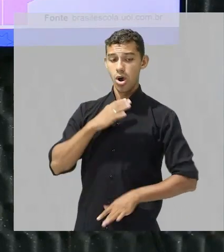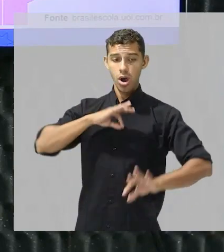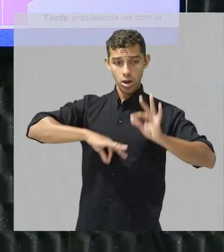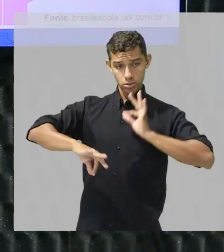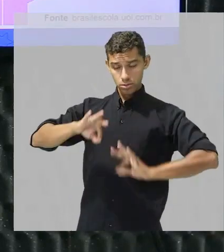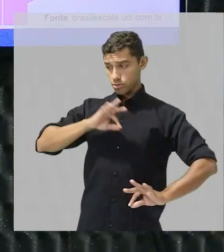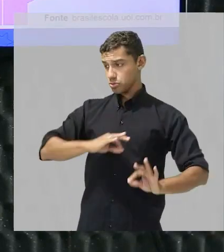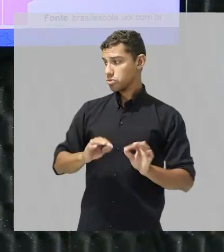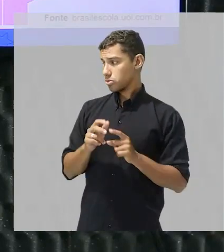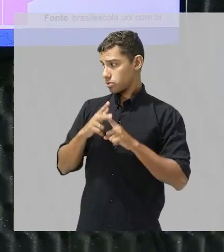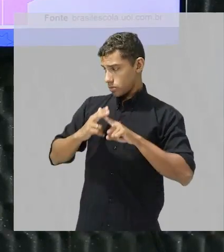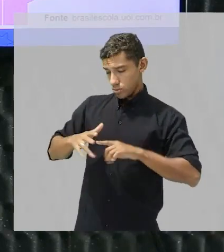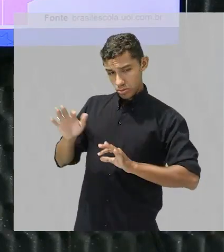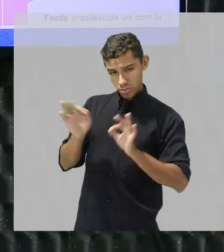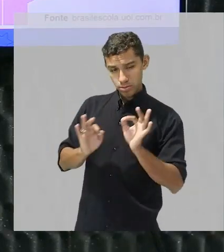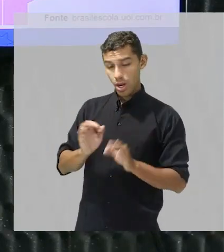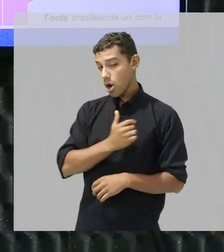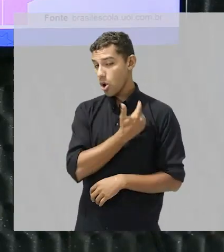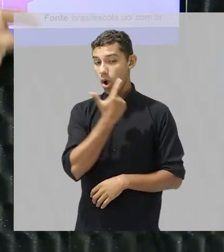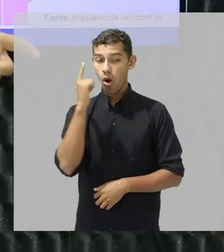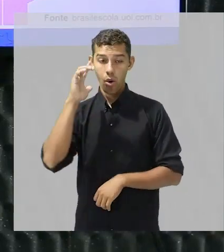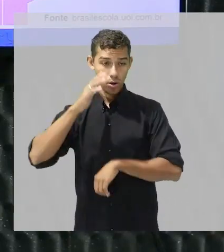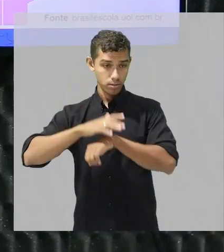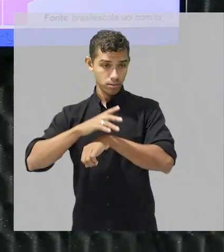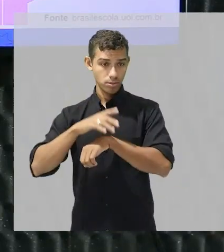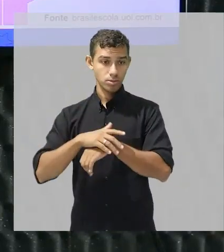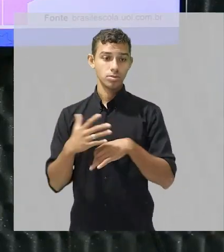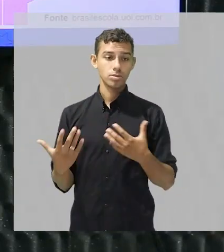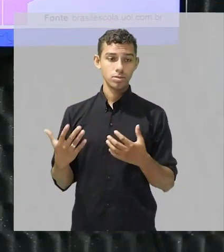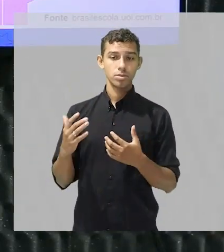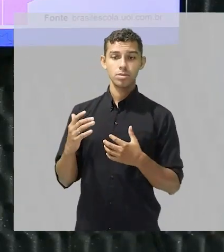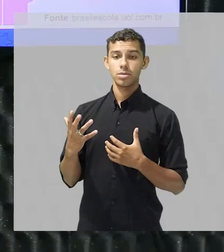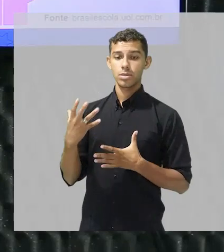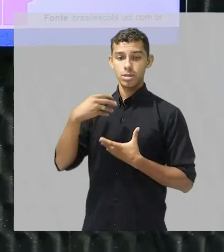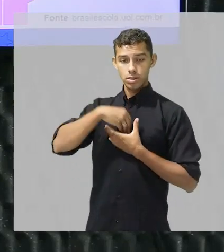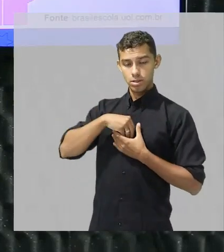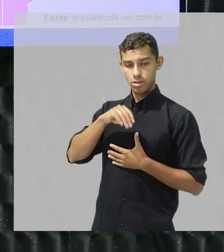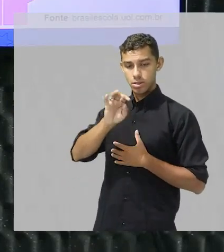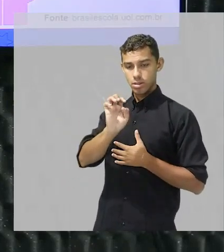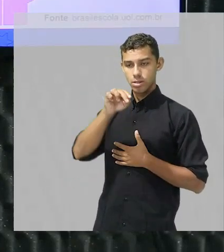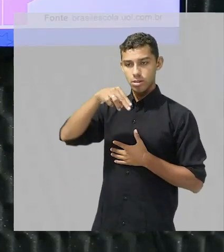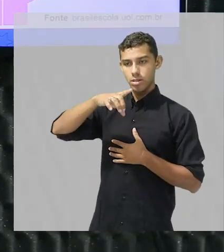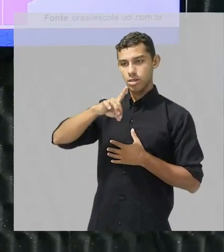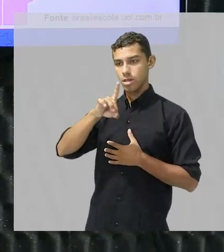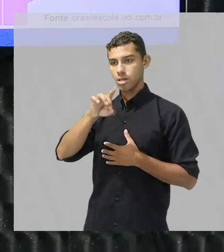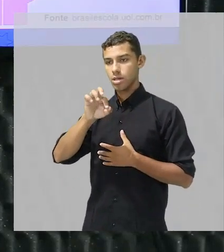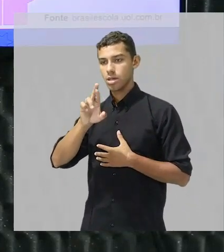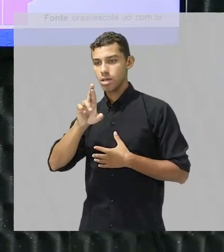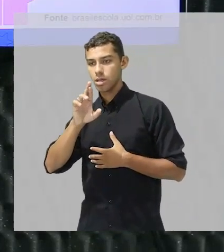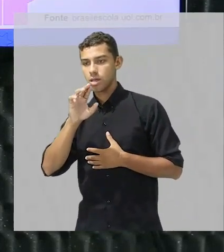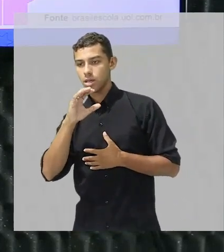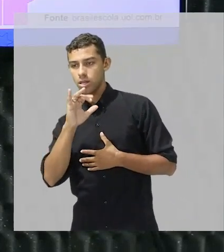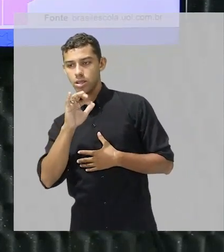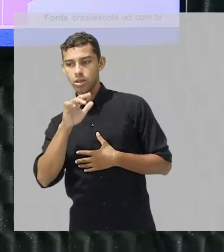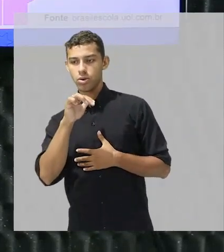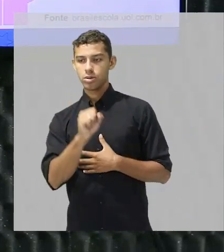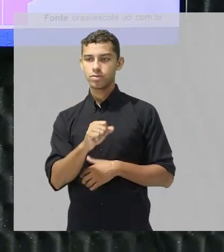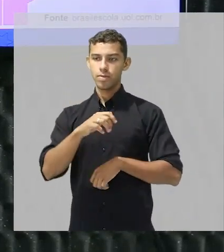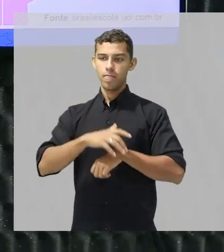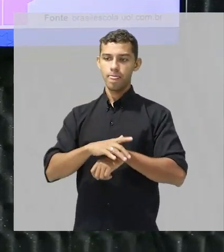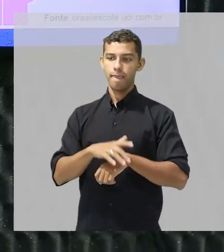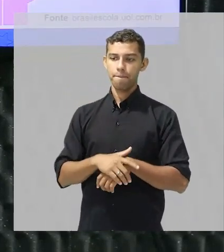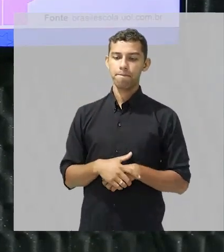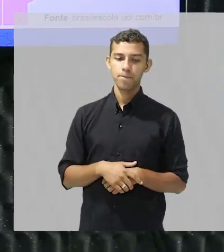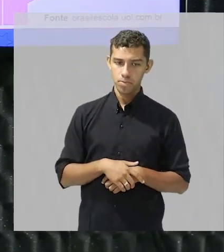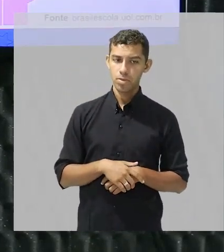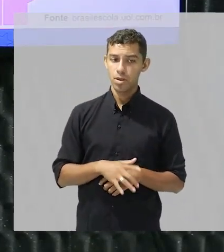que vão controlar outras glândulas endócrinas. É como se a hipófise, ela é conhecida como a